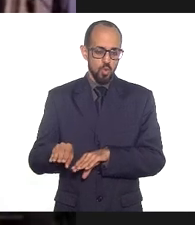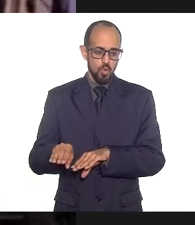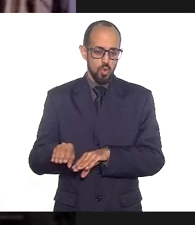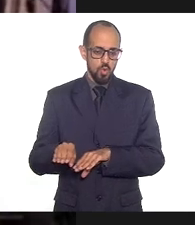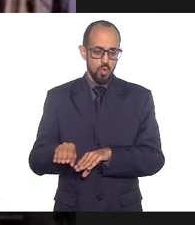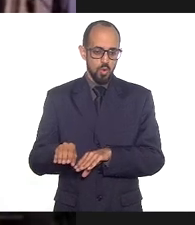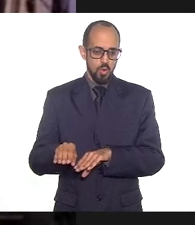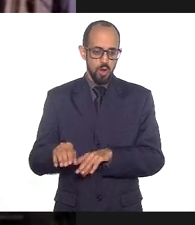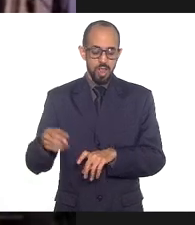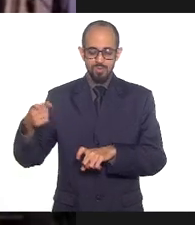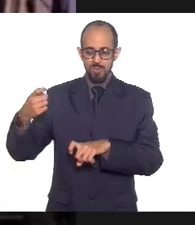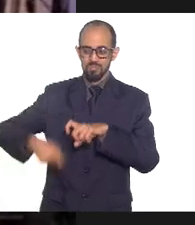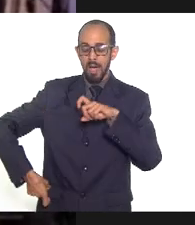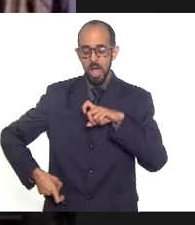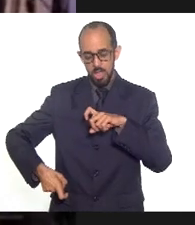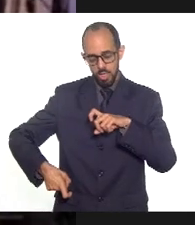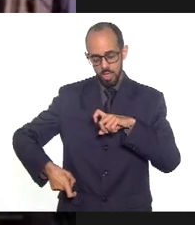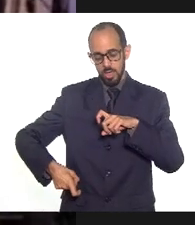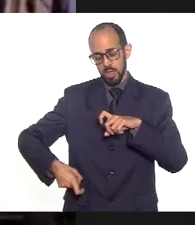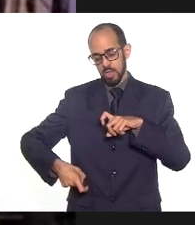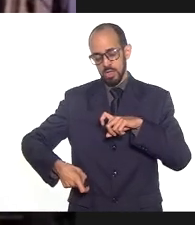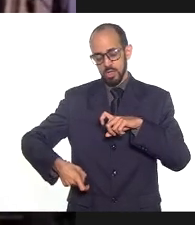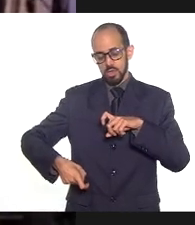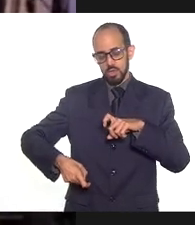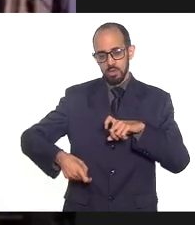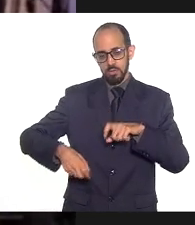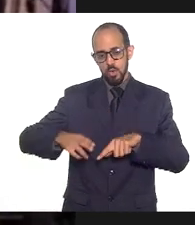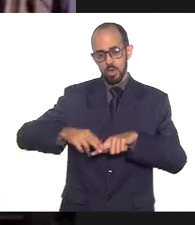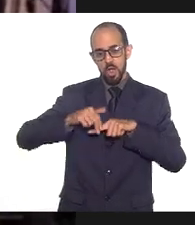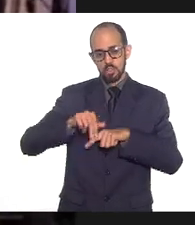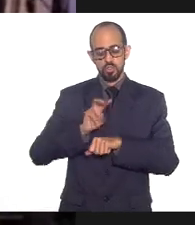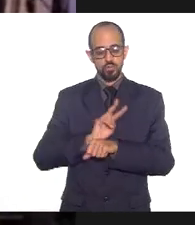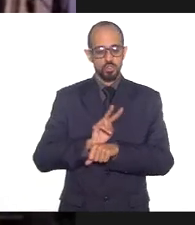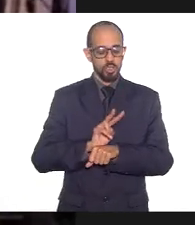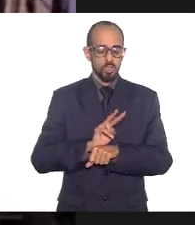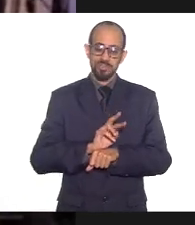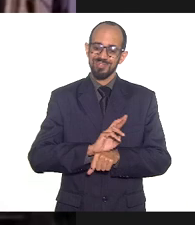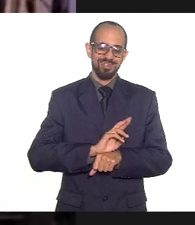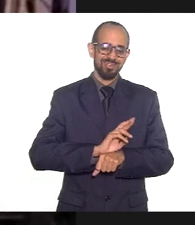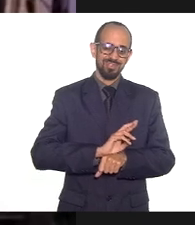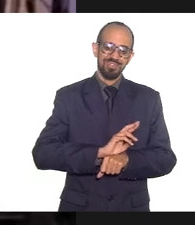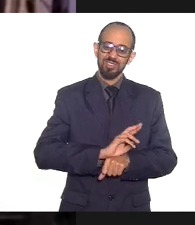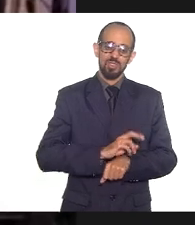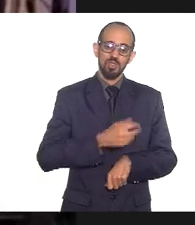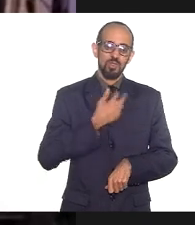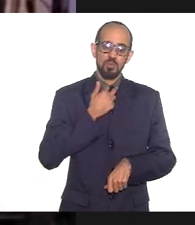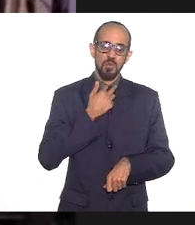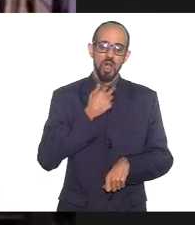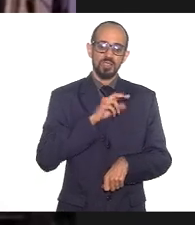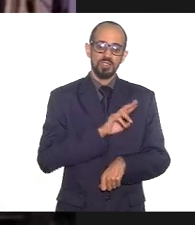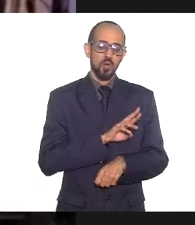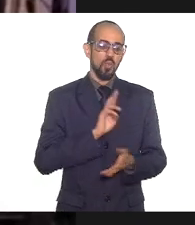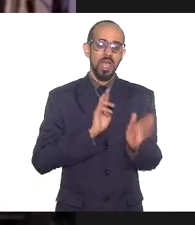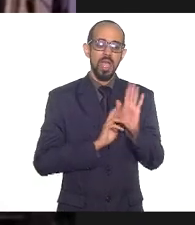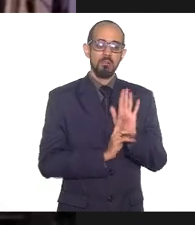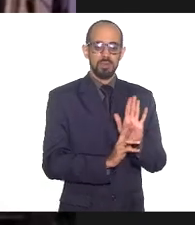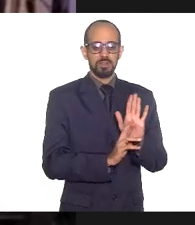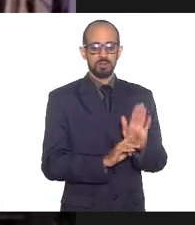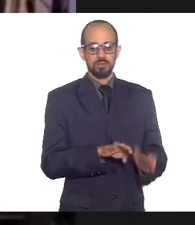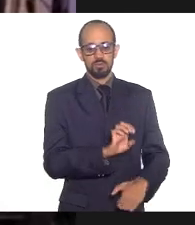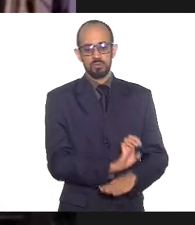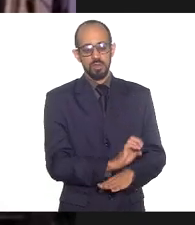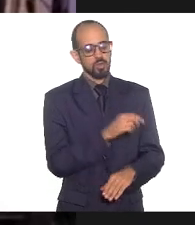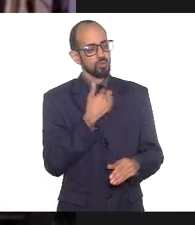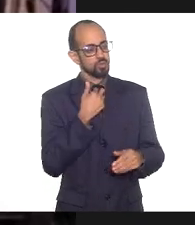a biolo através de uma gente que a gente não pode chamar de a gente né que é quando quebra a gente não pode